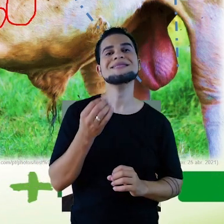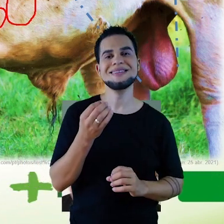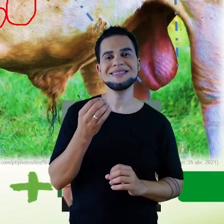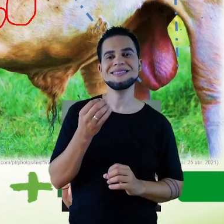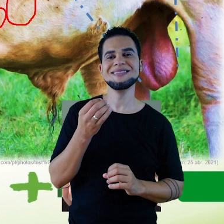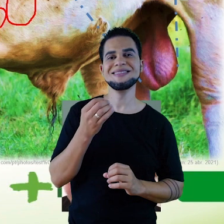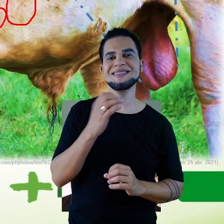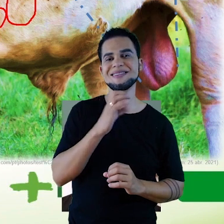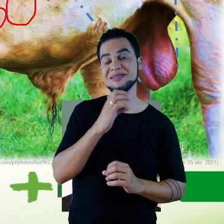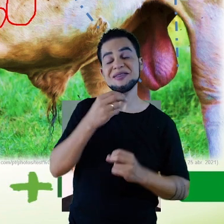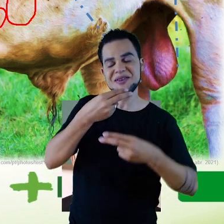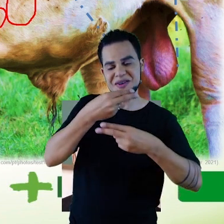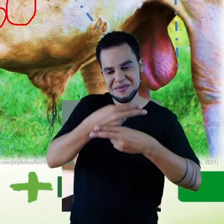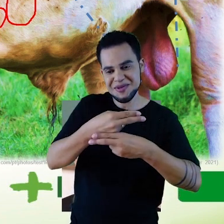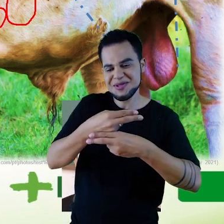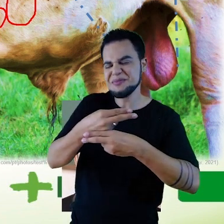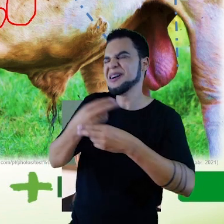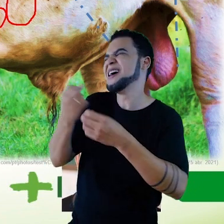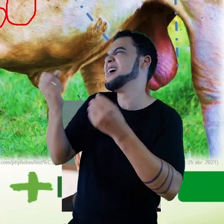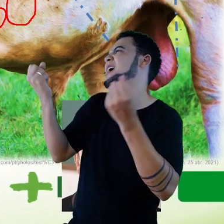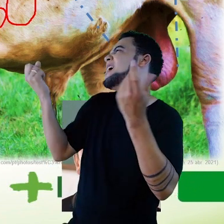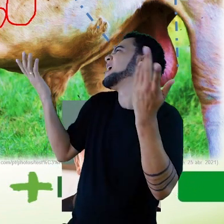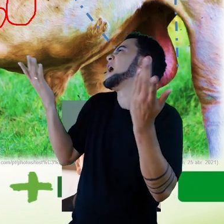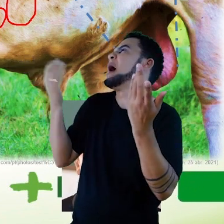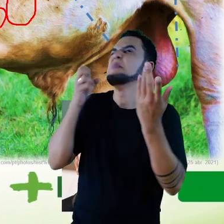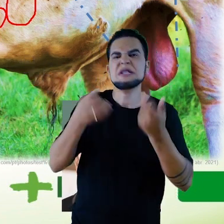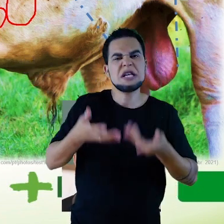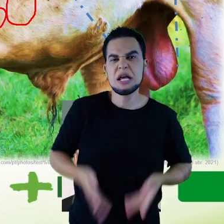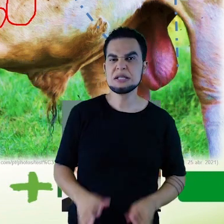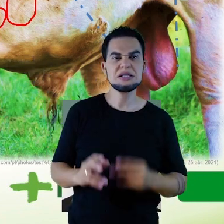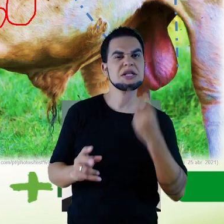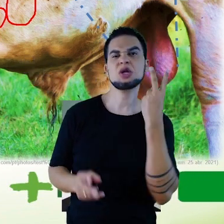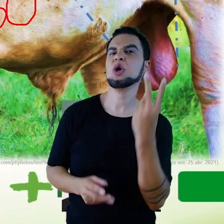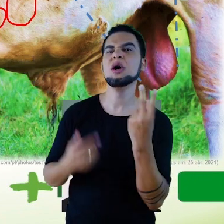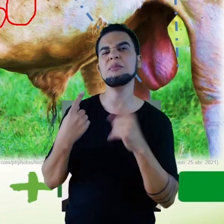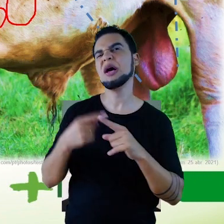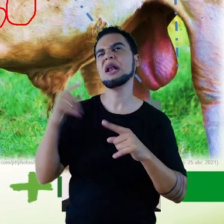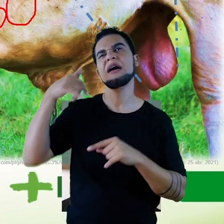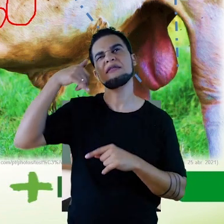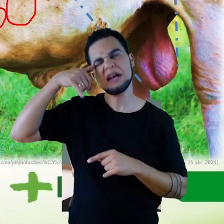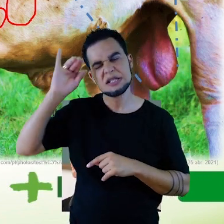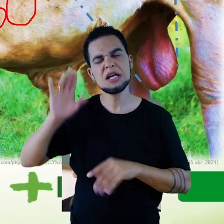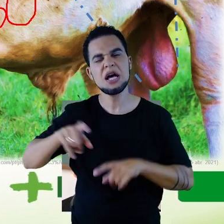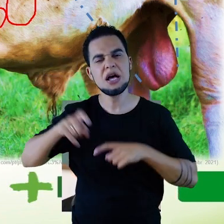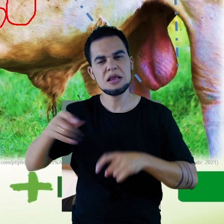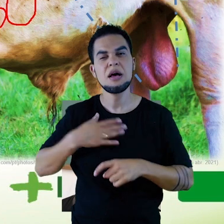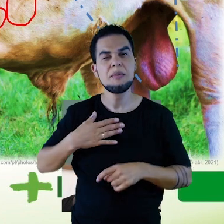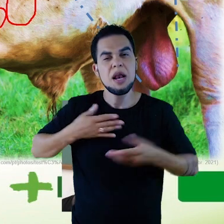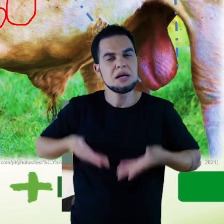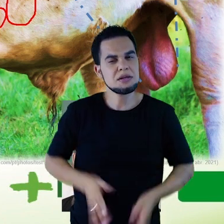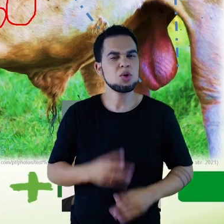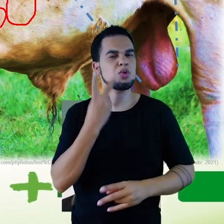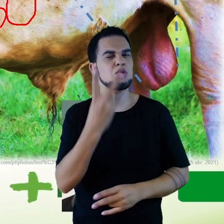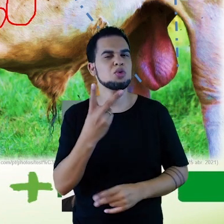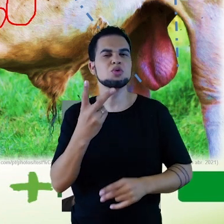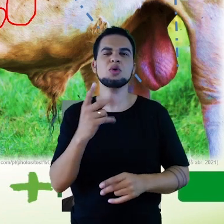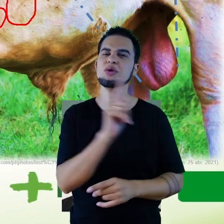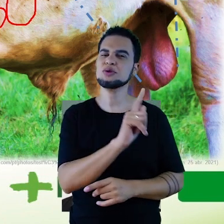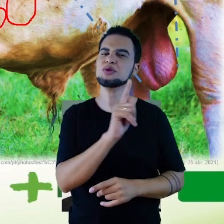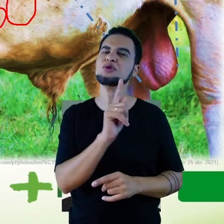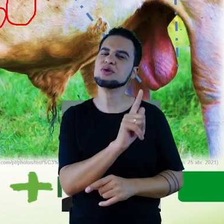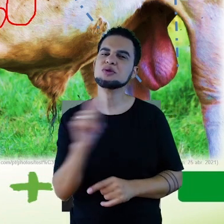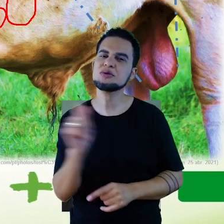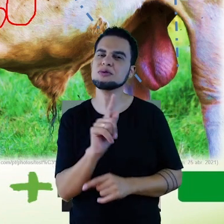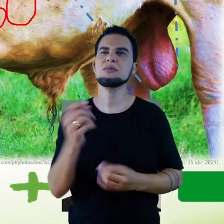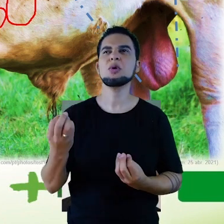cromossomos do bezerrinho. Mas aí se nascer 2 bezerrinhos, porque lá na minha fazenda nasceram 2 bezerrinhos gêmeos, eles vão ter